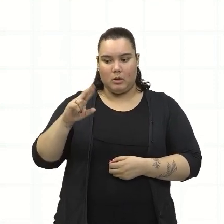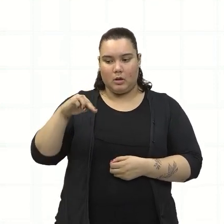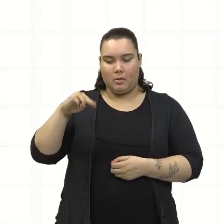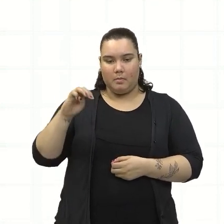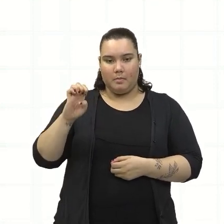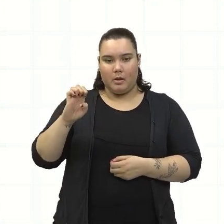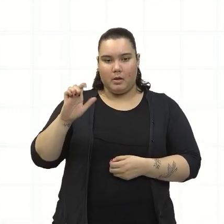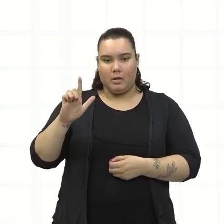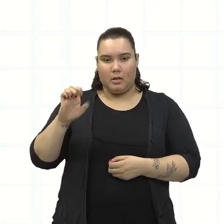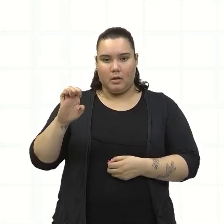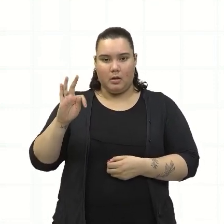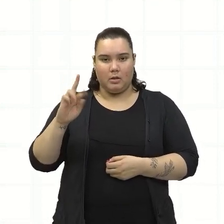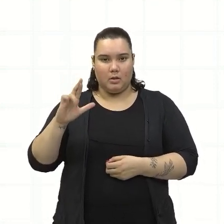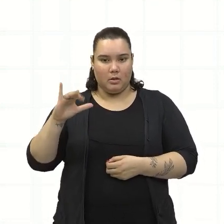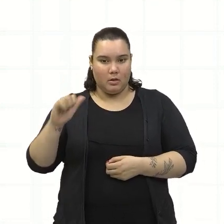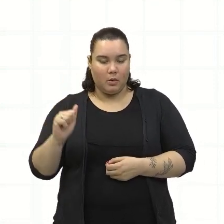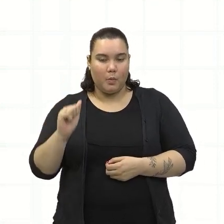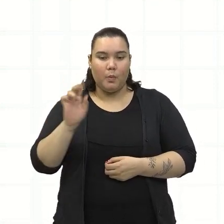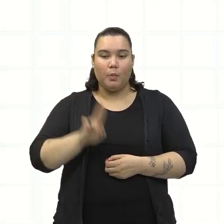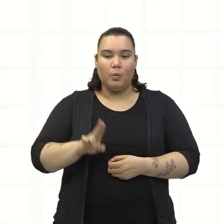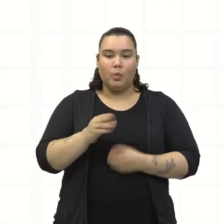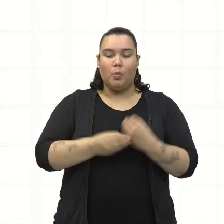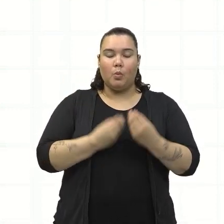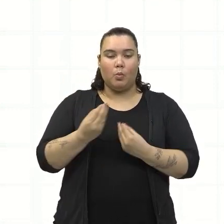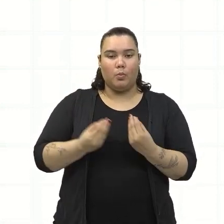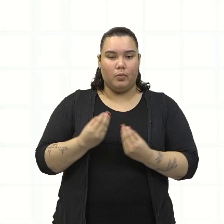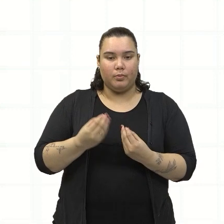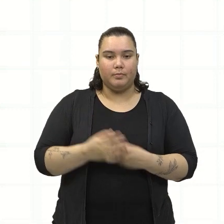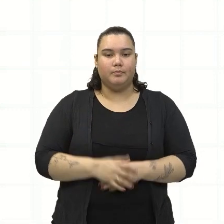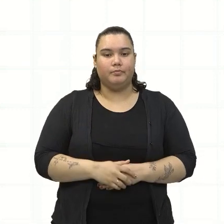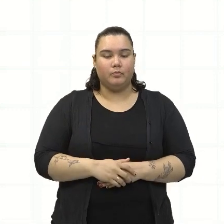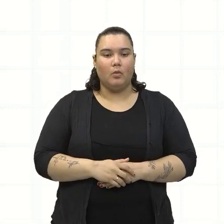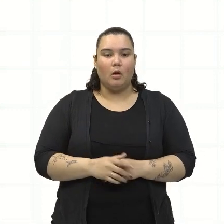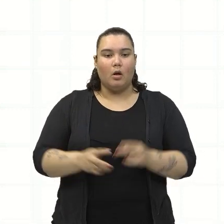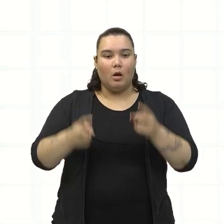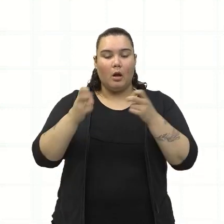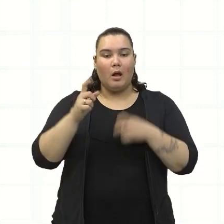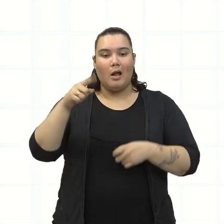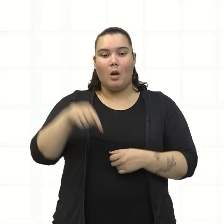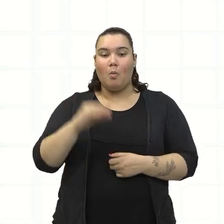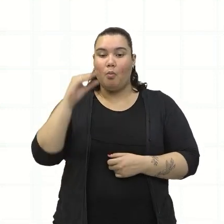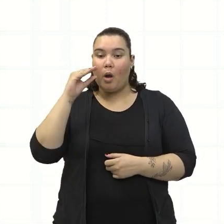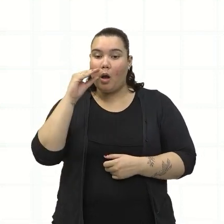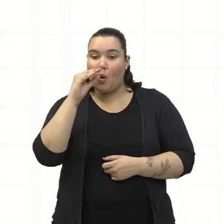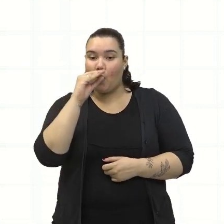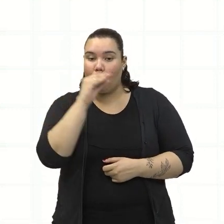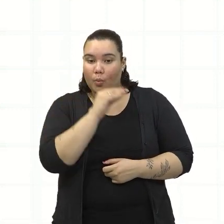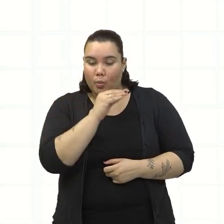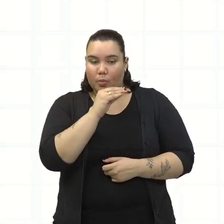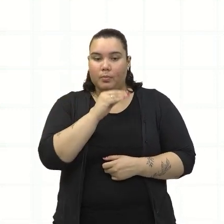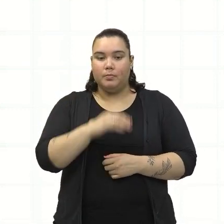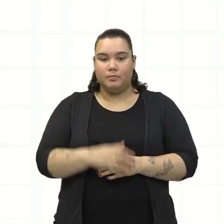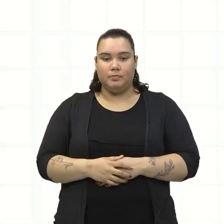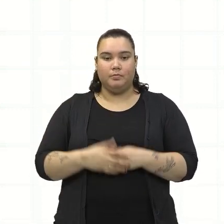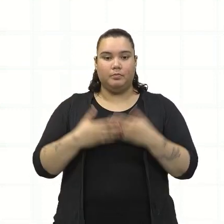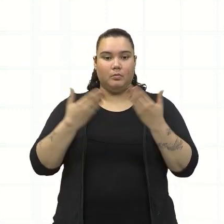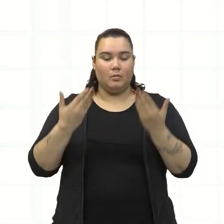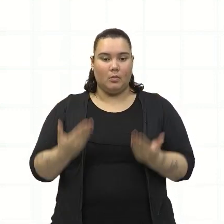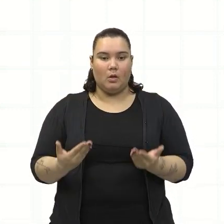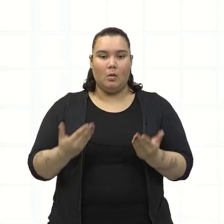a gente já sabe, as usinas termoelétricas elas vão utilizar, né, o calor para gerar eletricidade. Então, olha